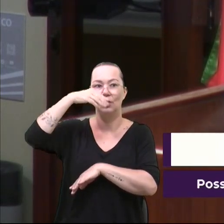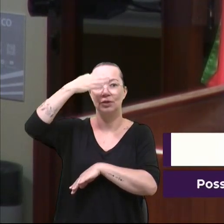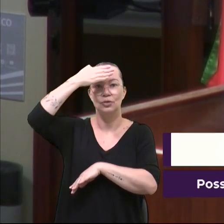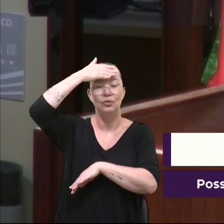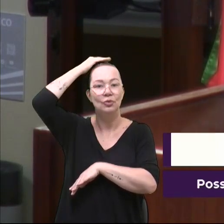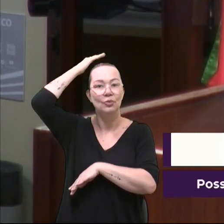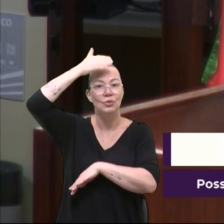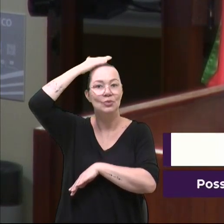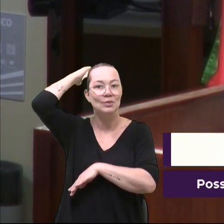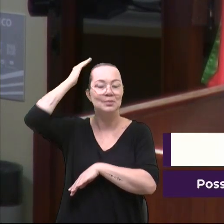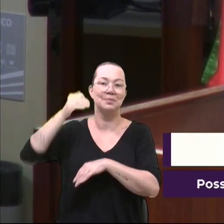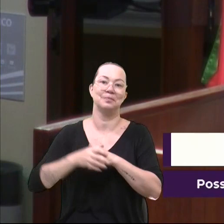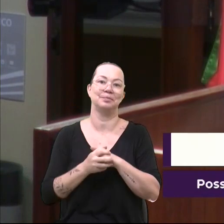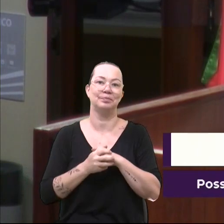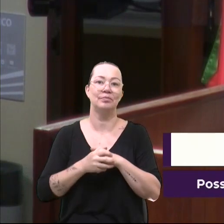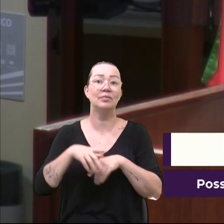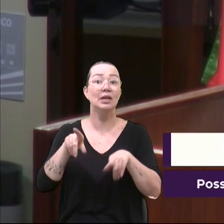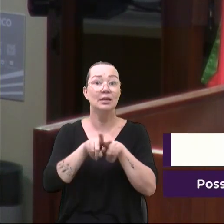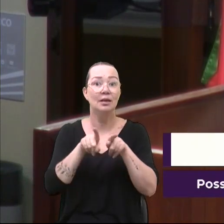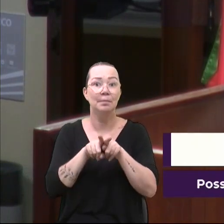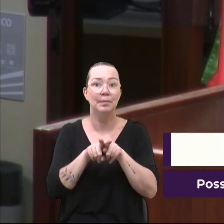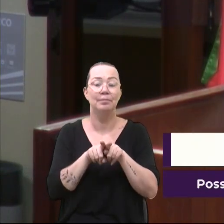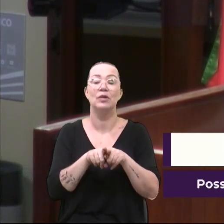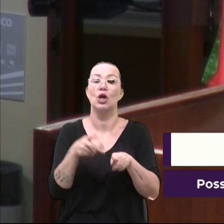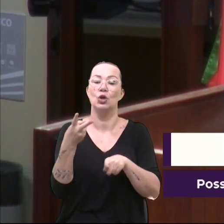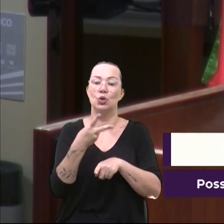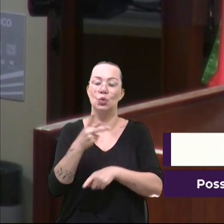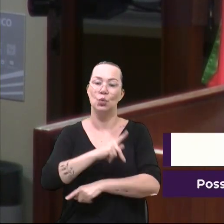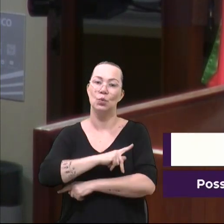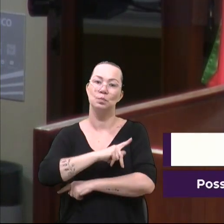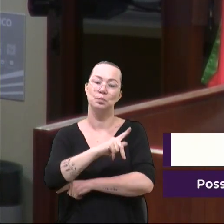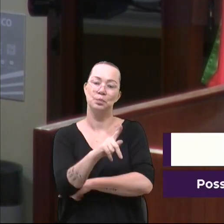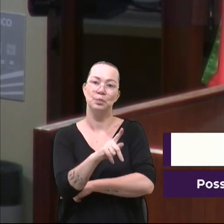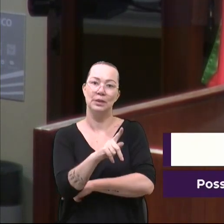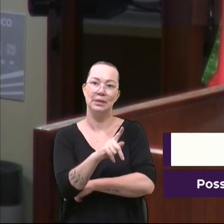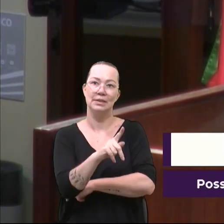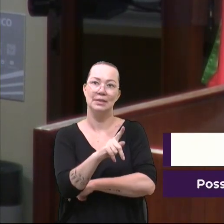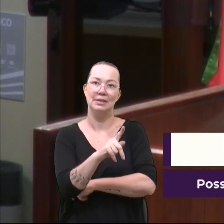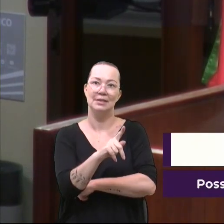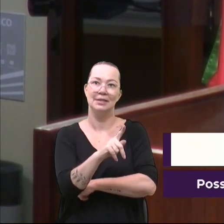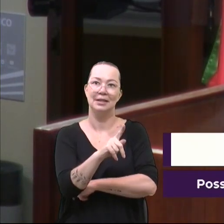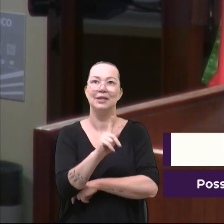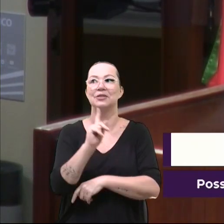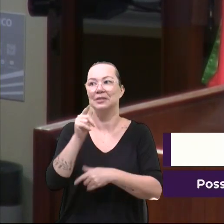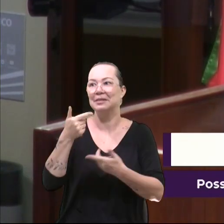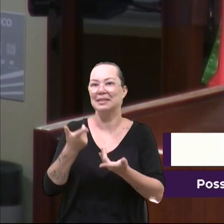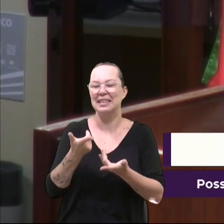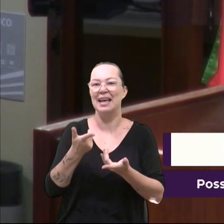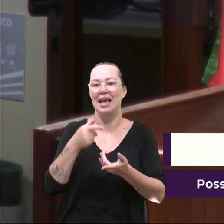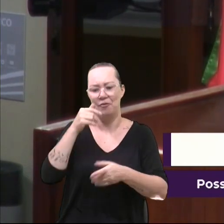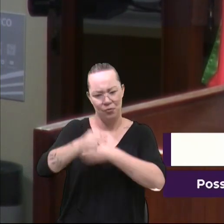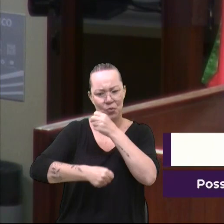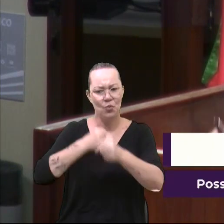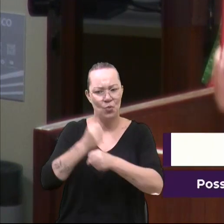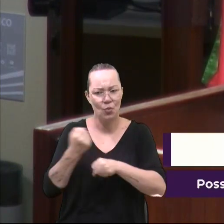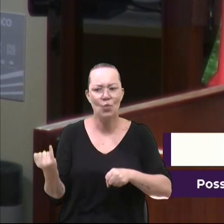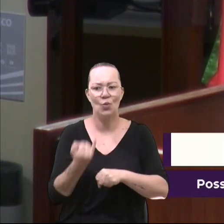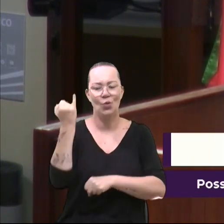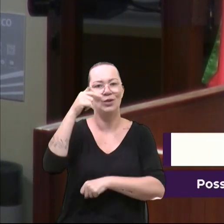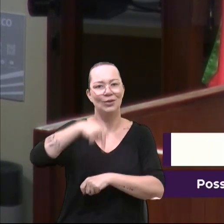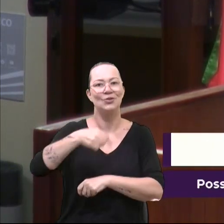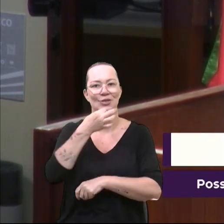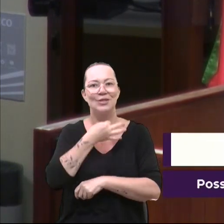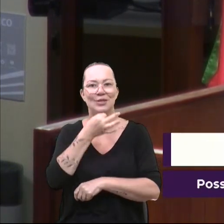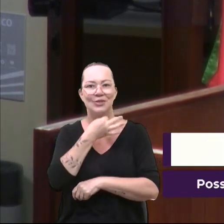Nós tivemos aqui homenagem a 2 times, 2 presidentes. Aliás, um ano importante para Caxias,